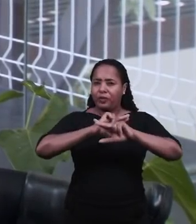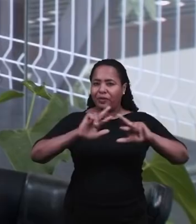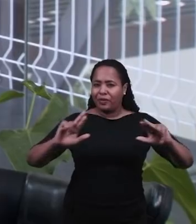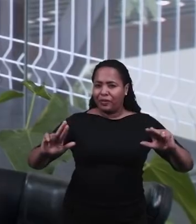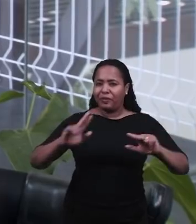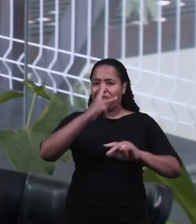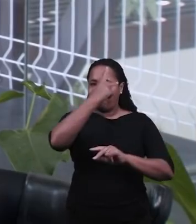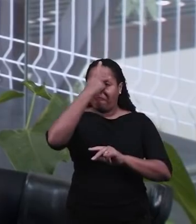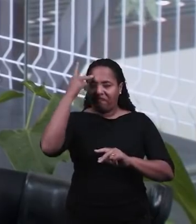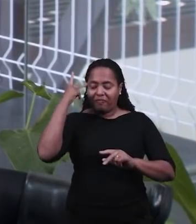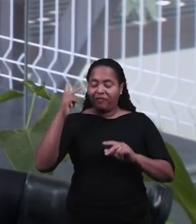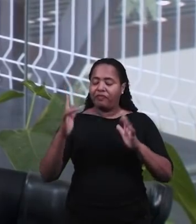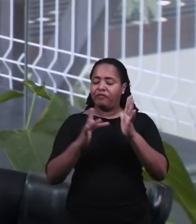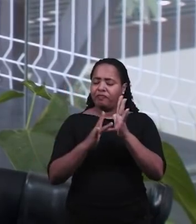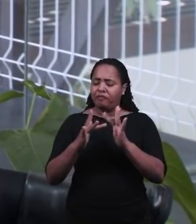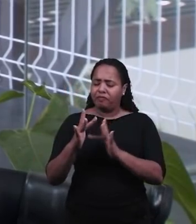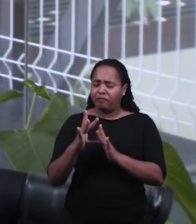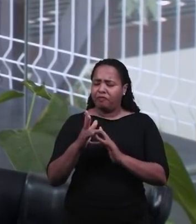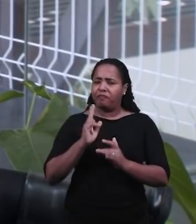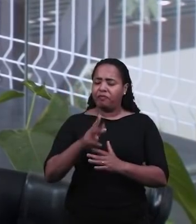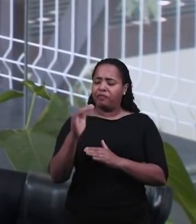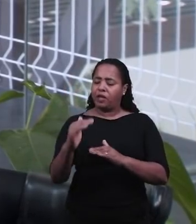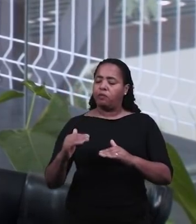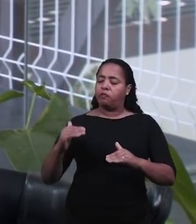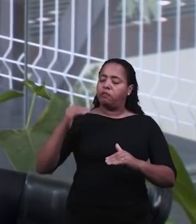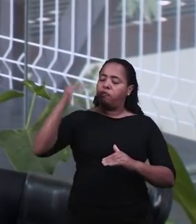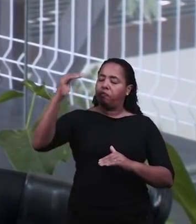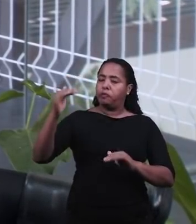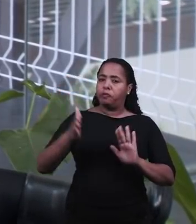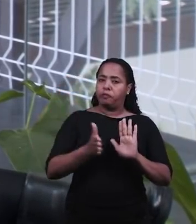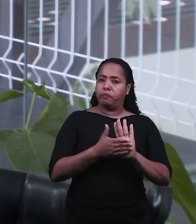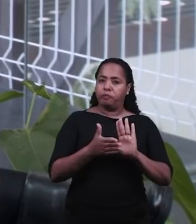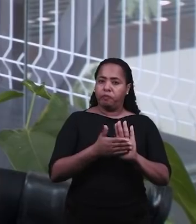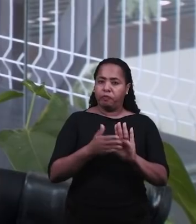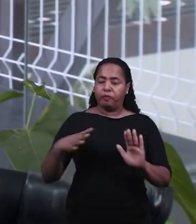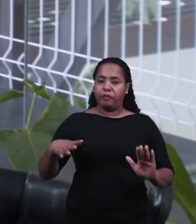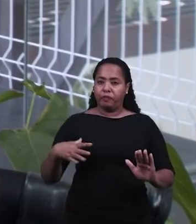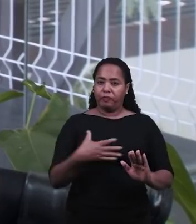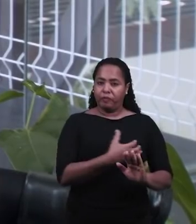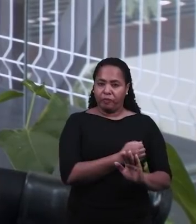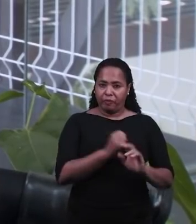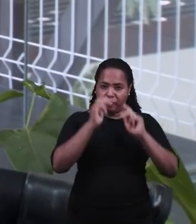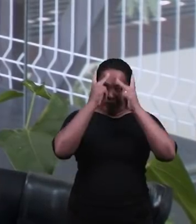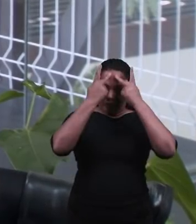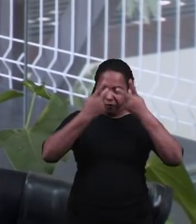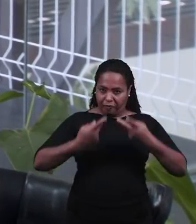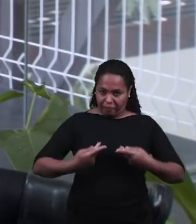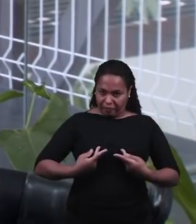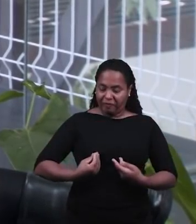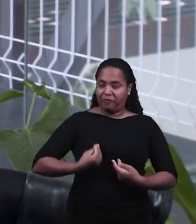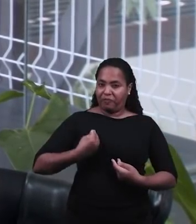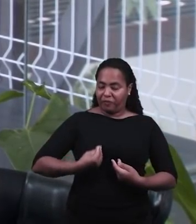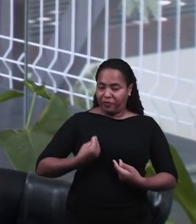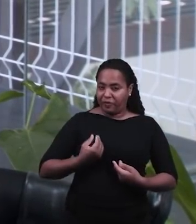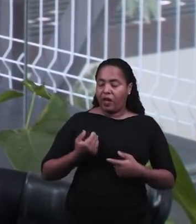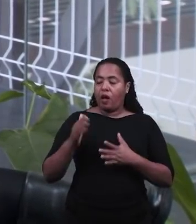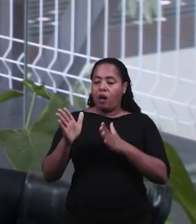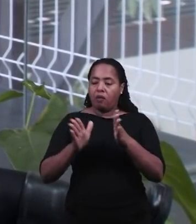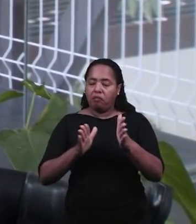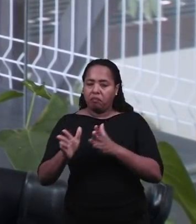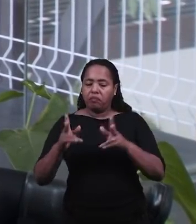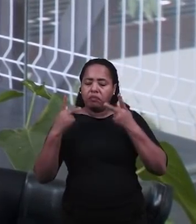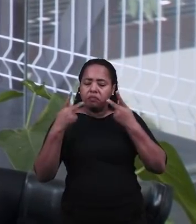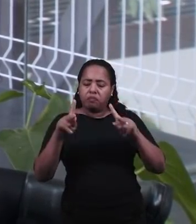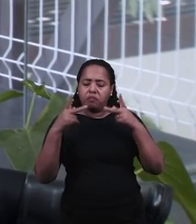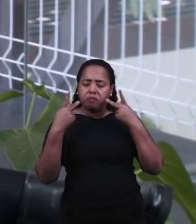sempre ressaltou o projeto de salvação para o homem. Em uma dessas ocasiões, pregando para os seus discípulos, o